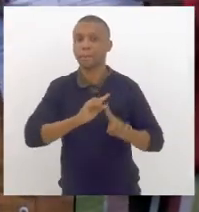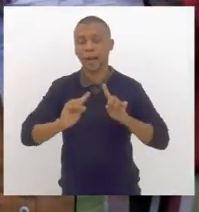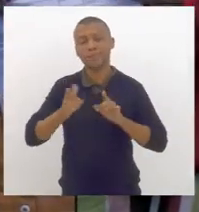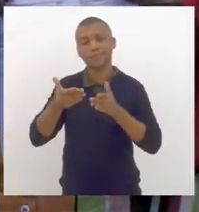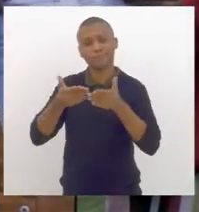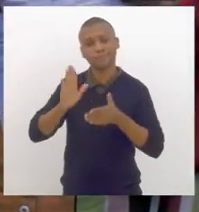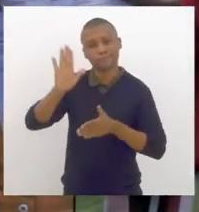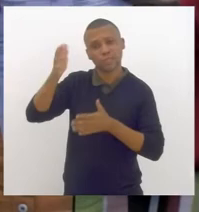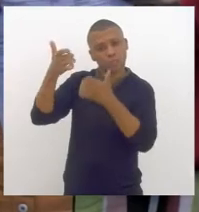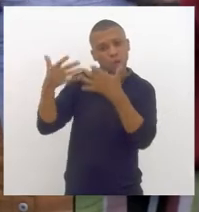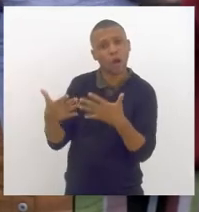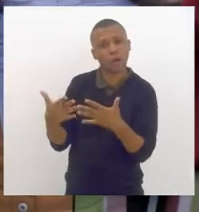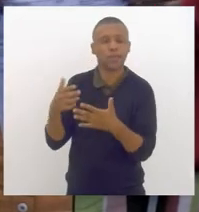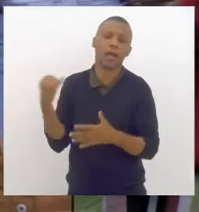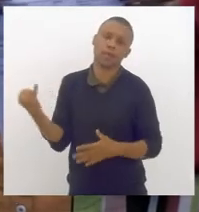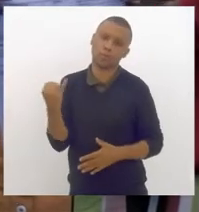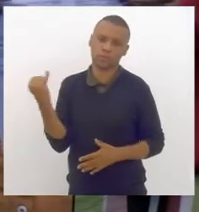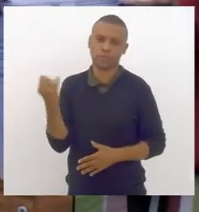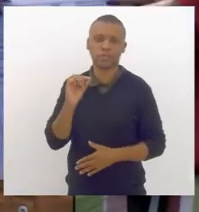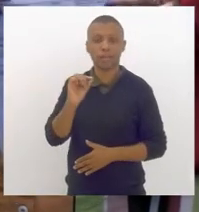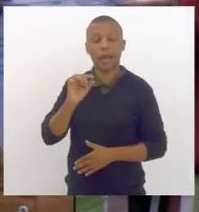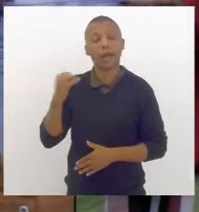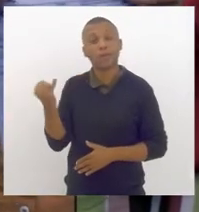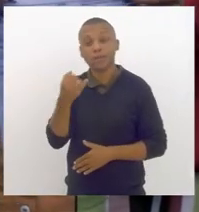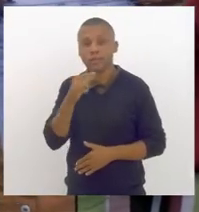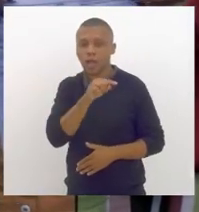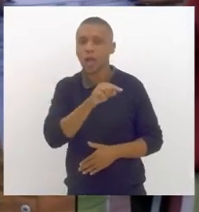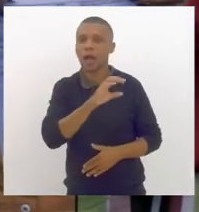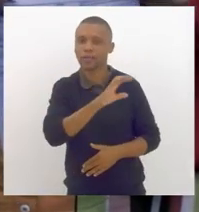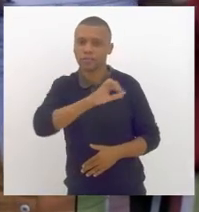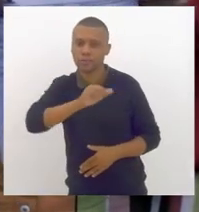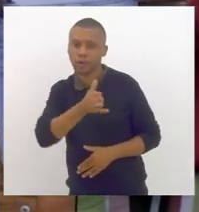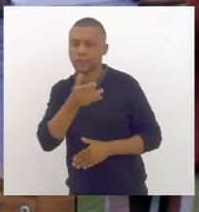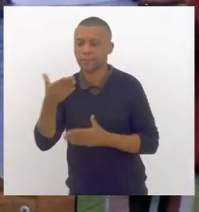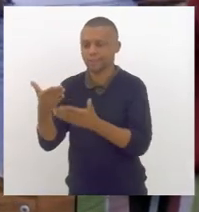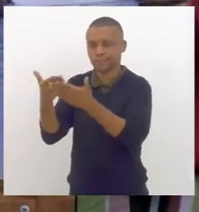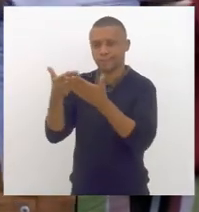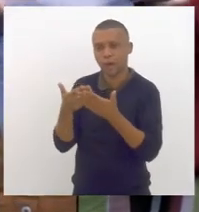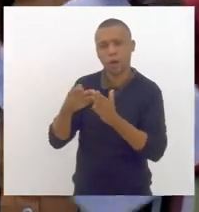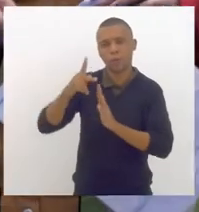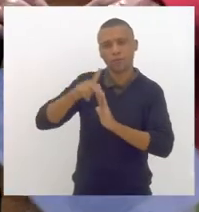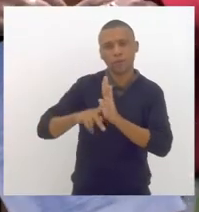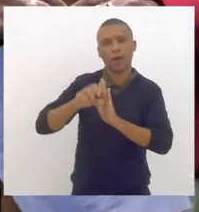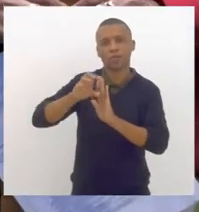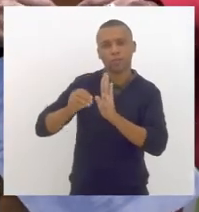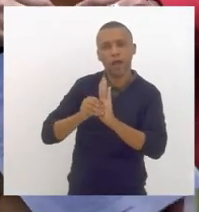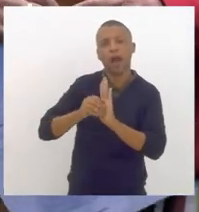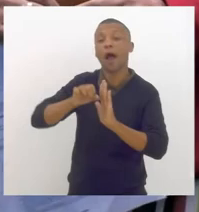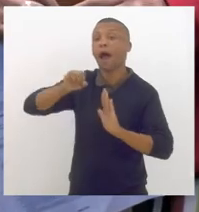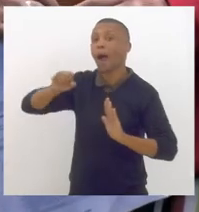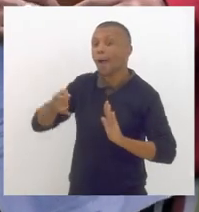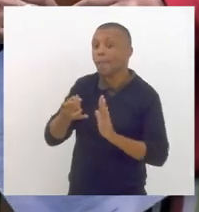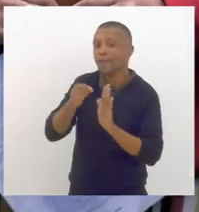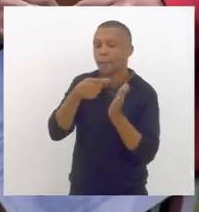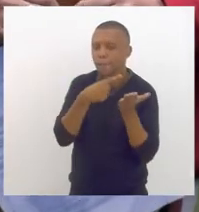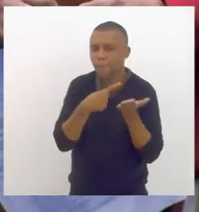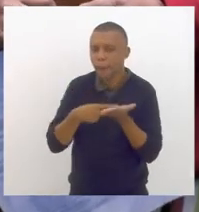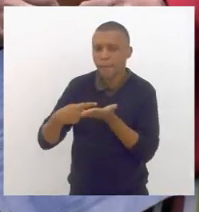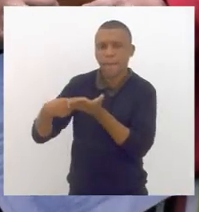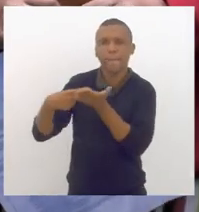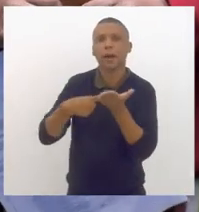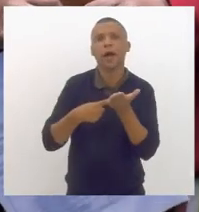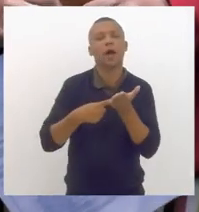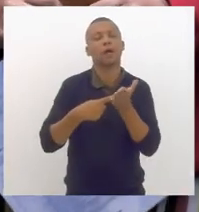mas acho que é importante que a CCJ, ao receber o projeto com as emendas, deputada Matarrote, aproveite para estabelecer um